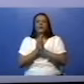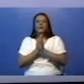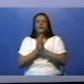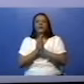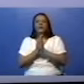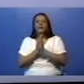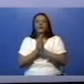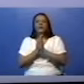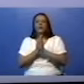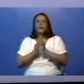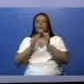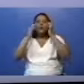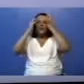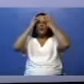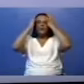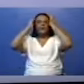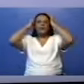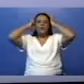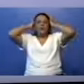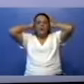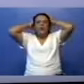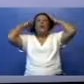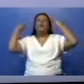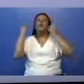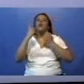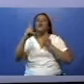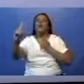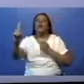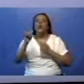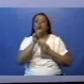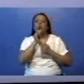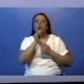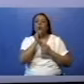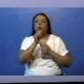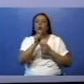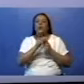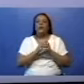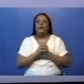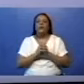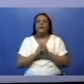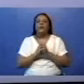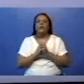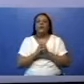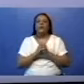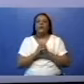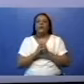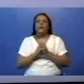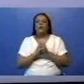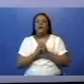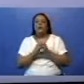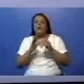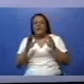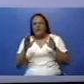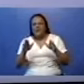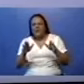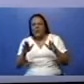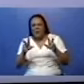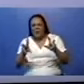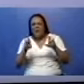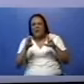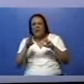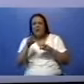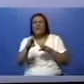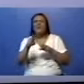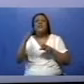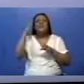por todas as firmas. E o último exemplo, aquele para a gente encerrar e vocês virem como vocês já estão craques para